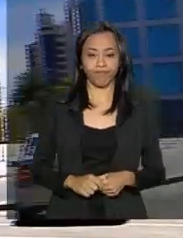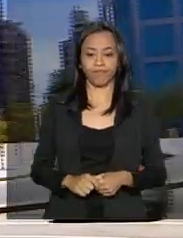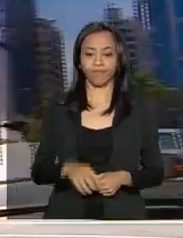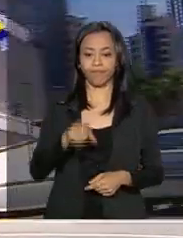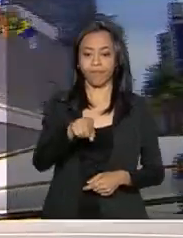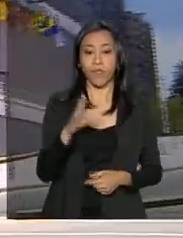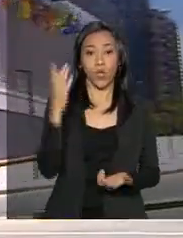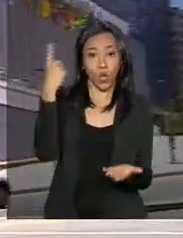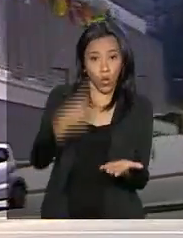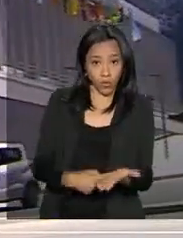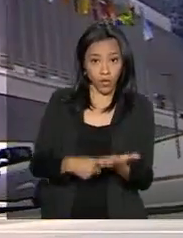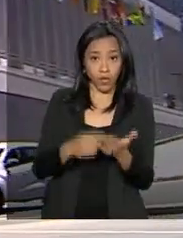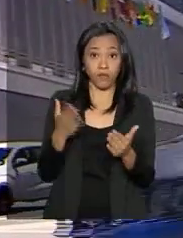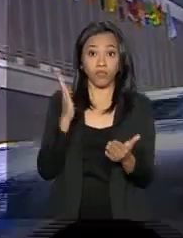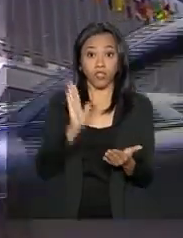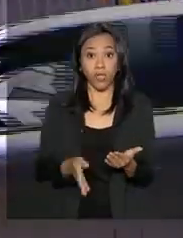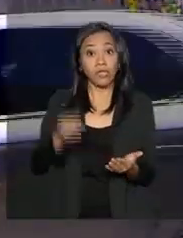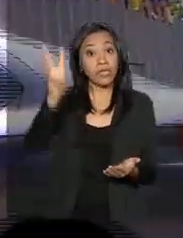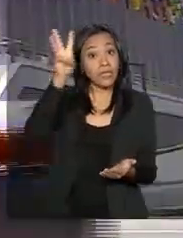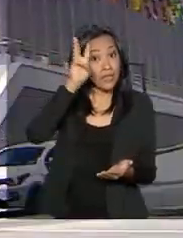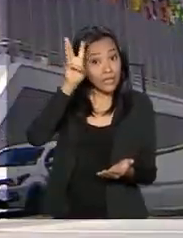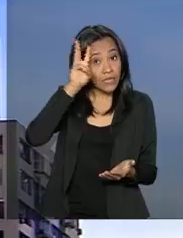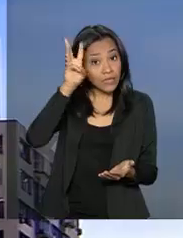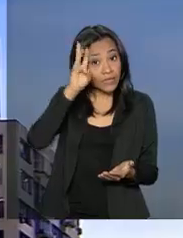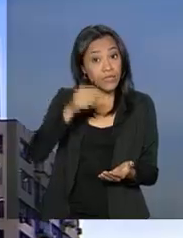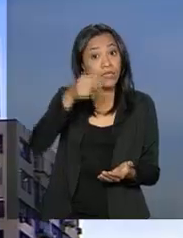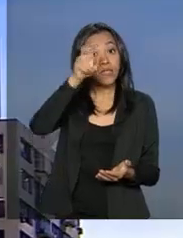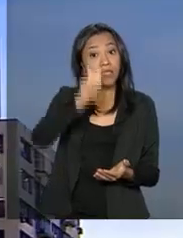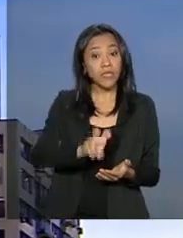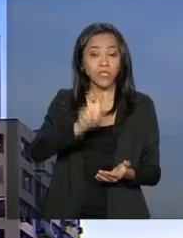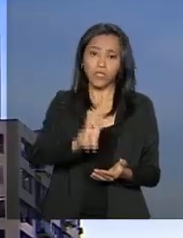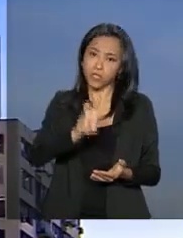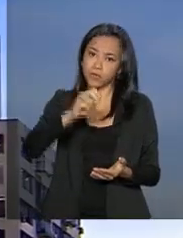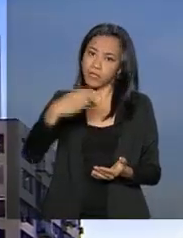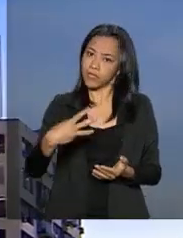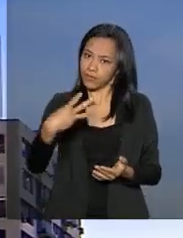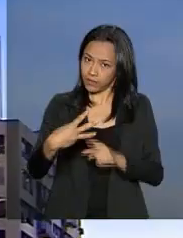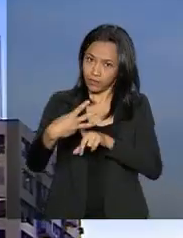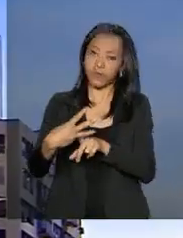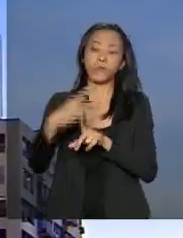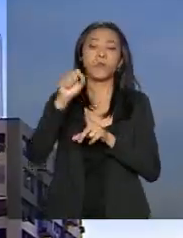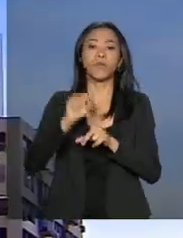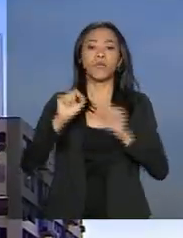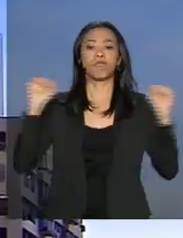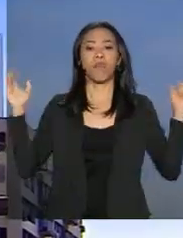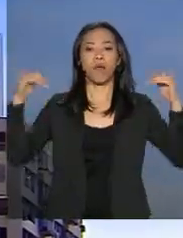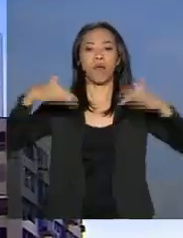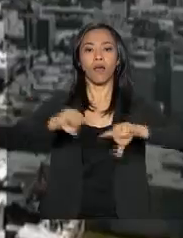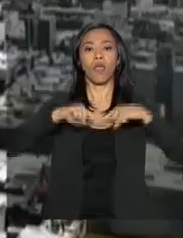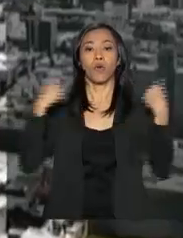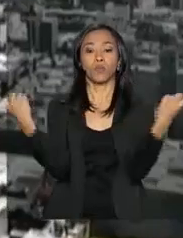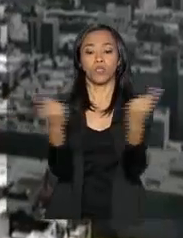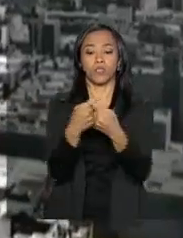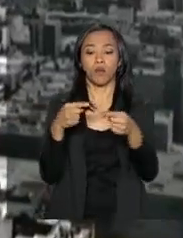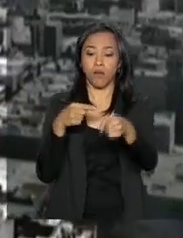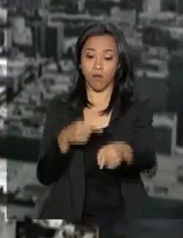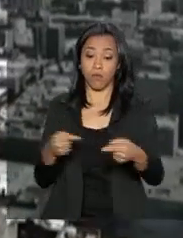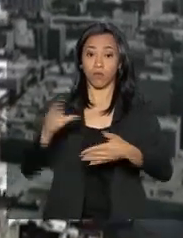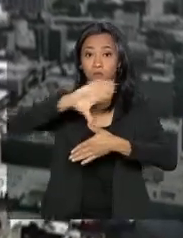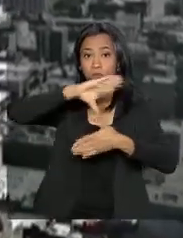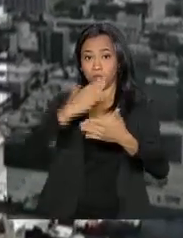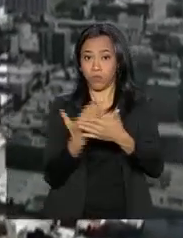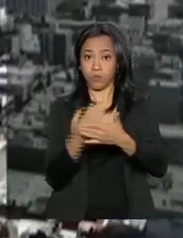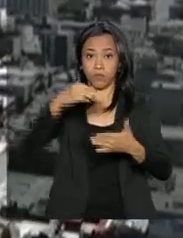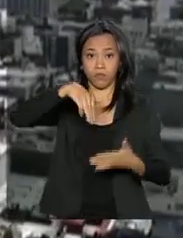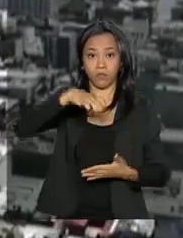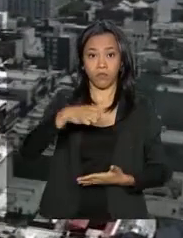marcada para esta terça feira a 53ª cúpula de chefes de estado do mercosul deve focar as negociações